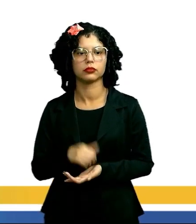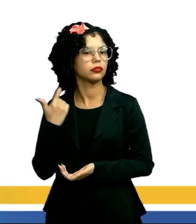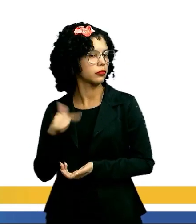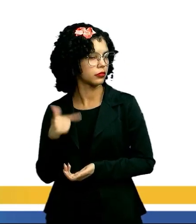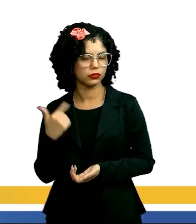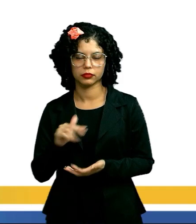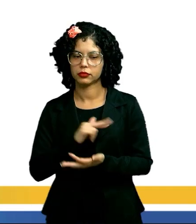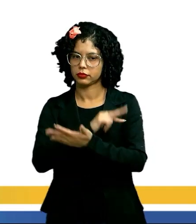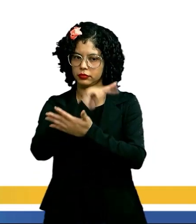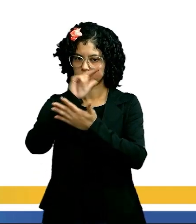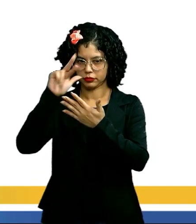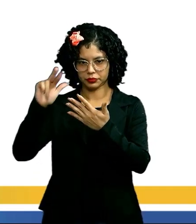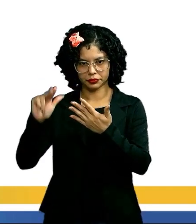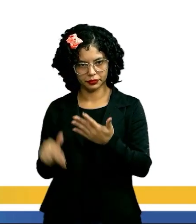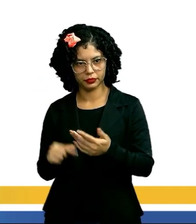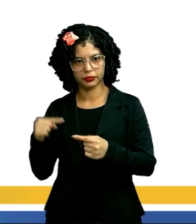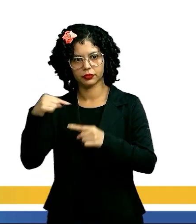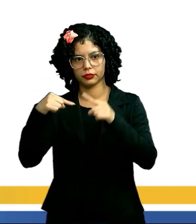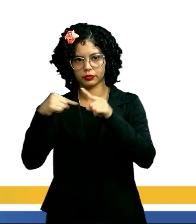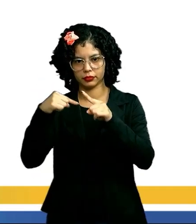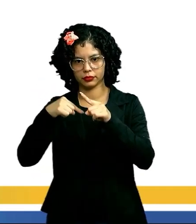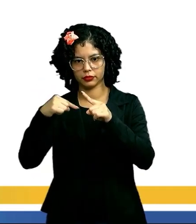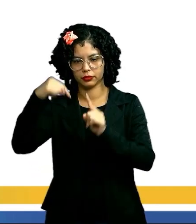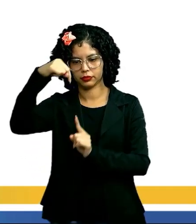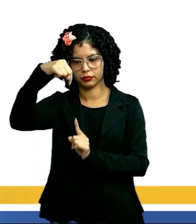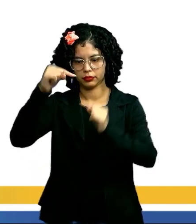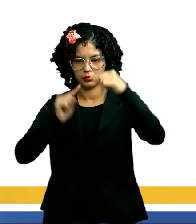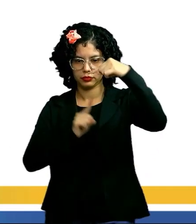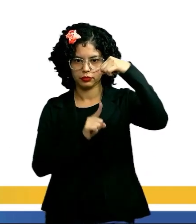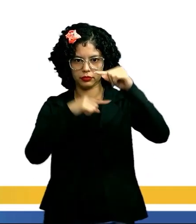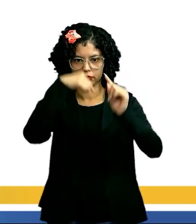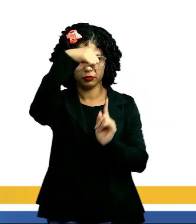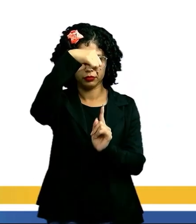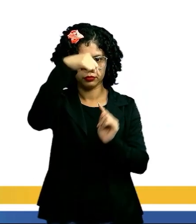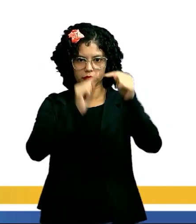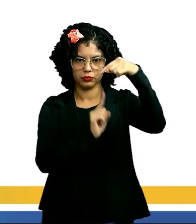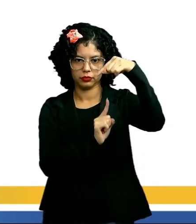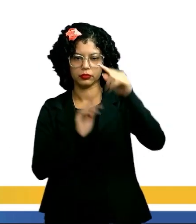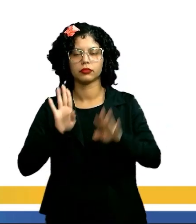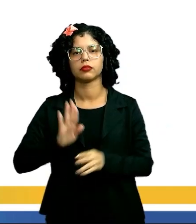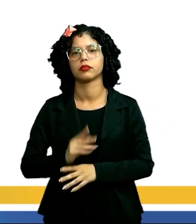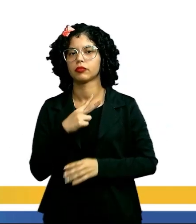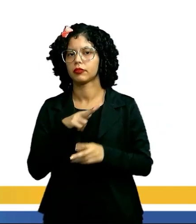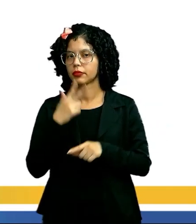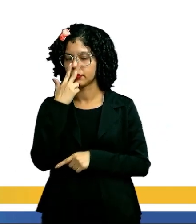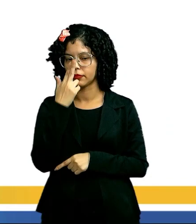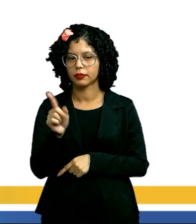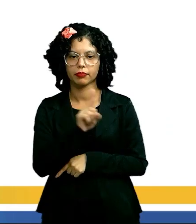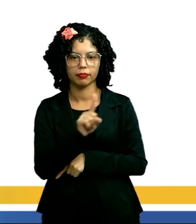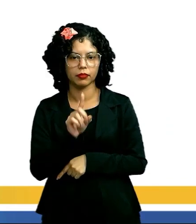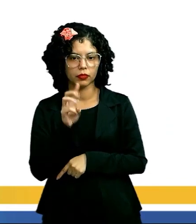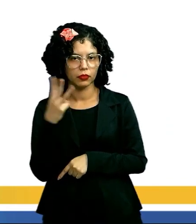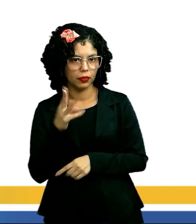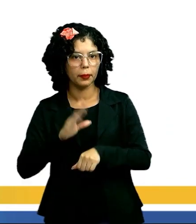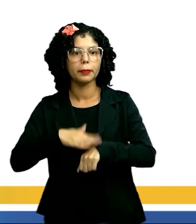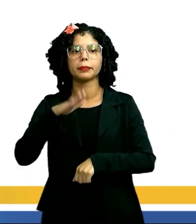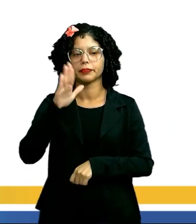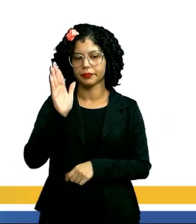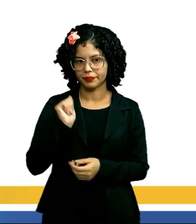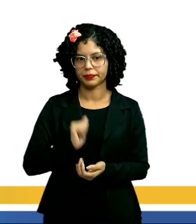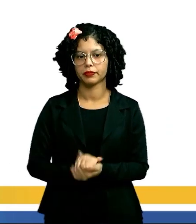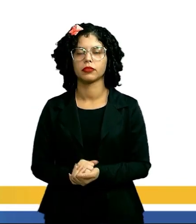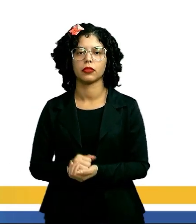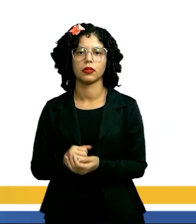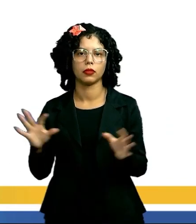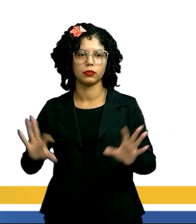né, pessoal? Tem várias insaturações, a nossa molécula tem, então ela não apresenta somente 3, ela apresenta mais insaturações